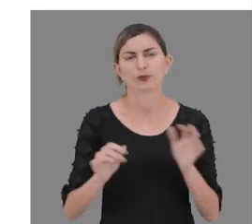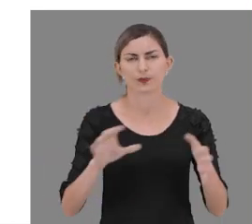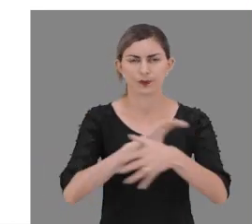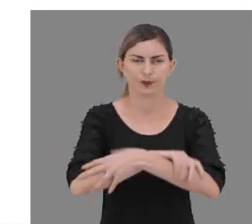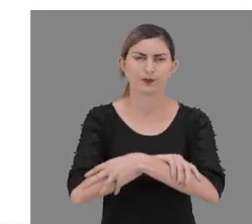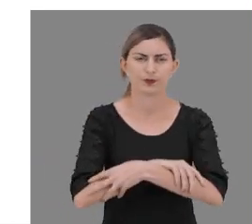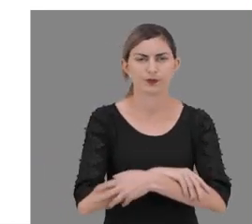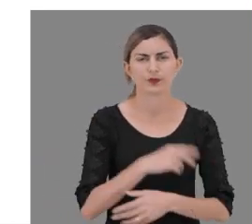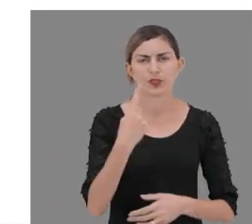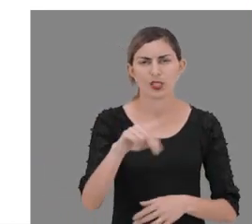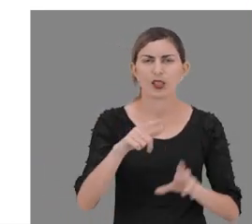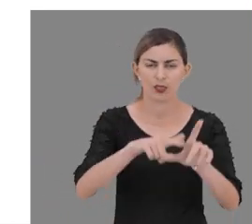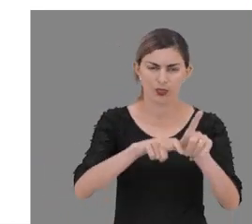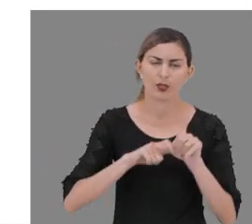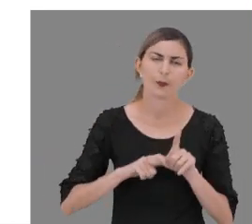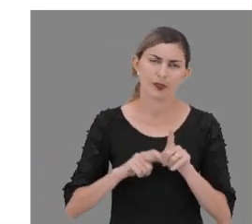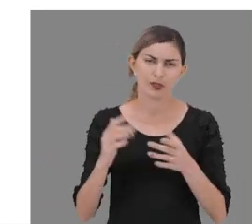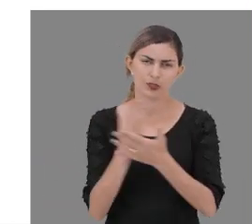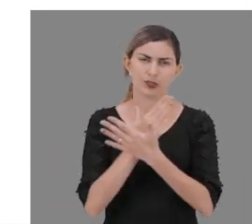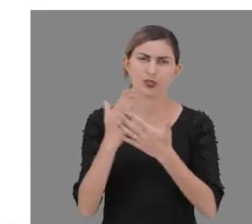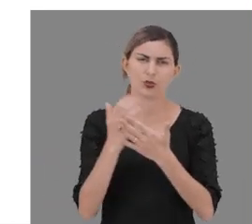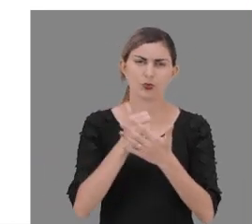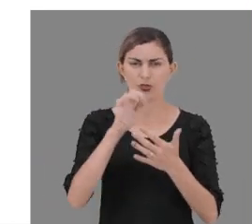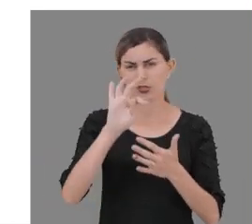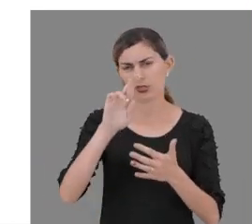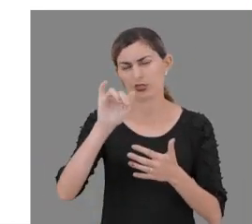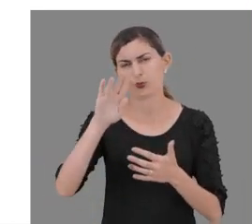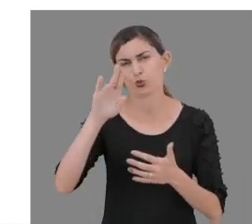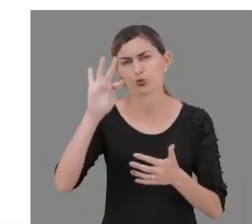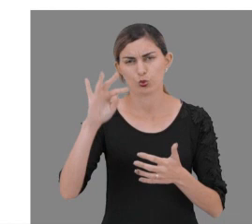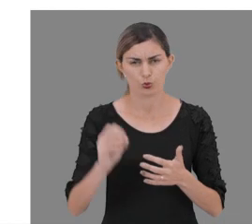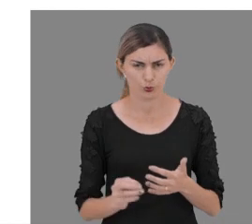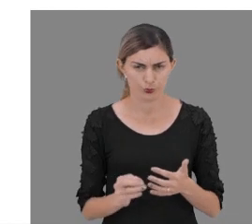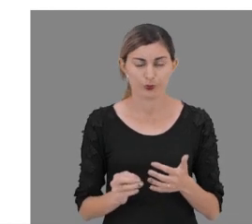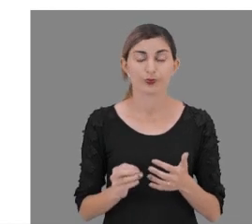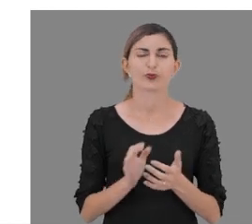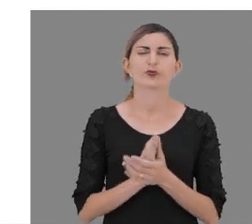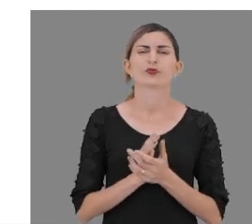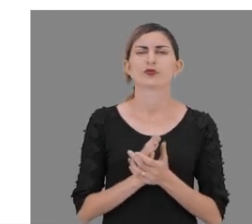está relacionado à dependência de algum atributo.